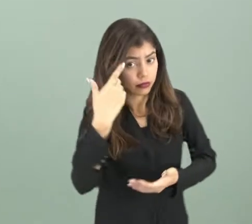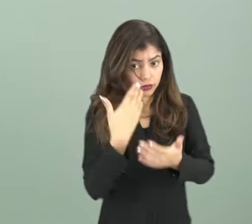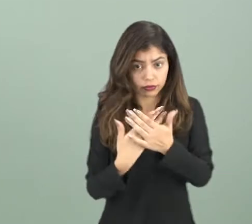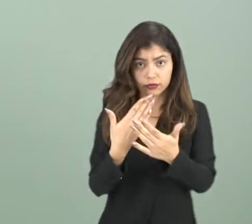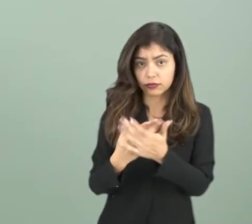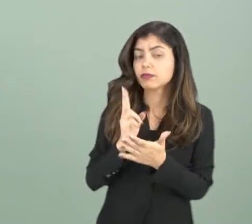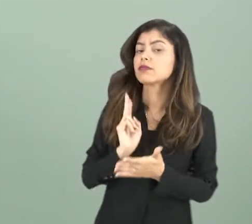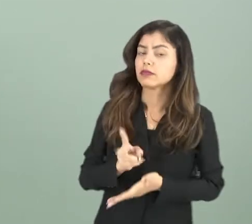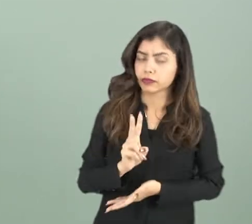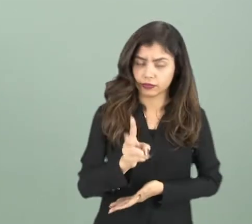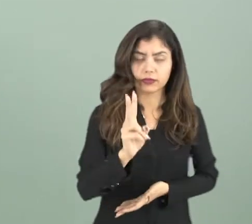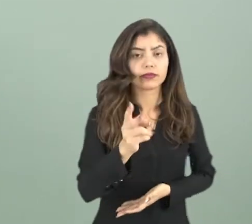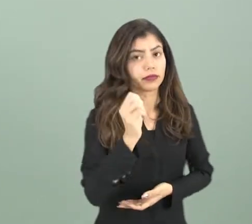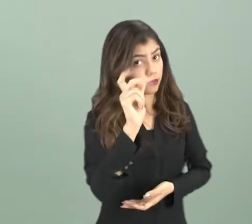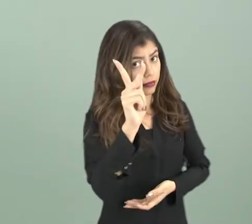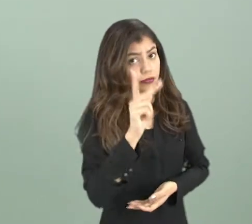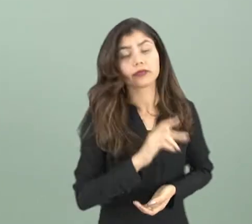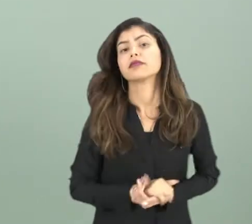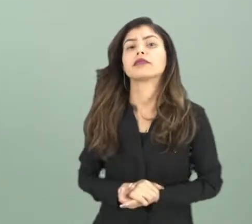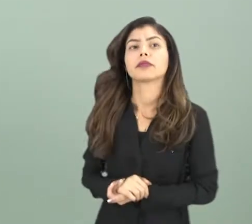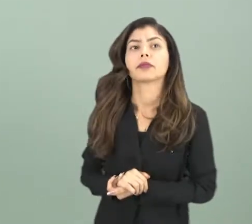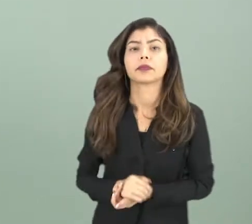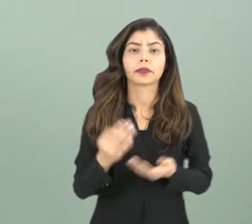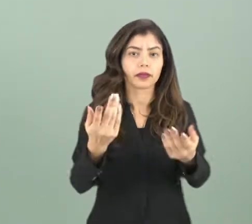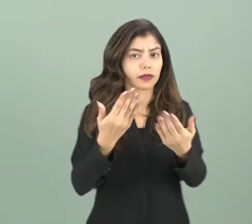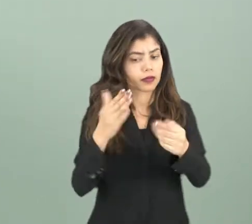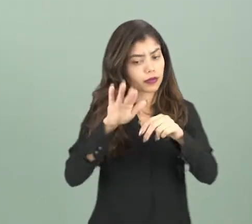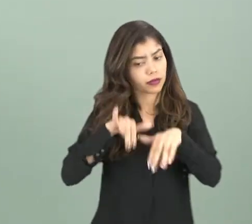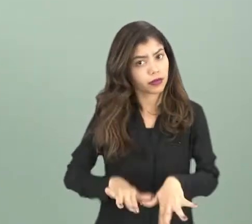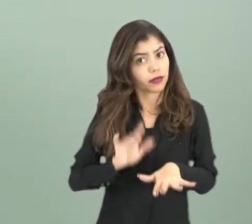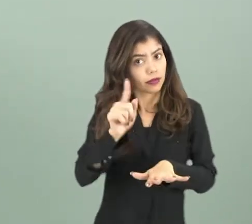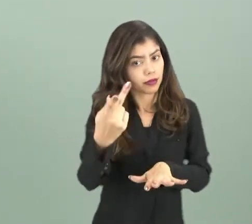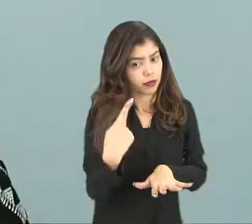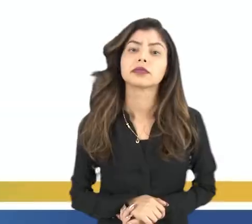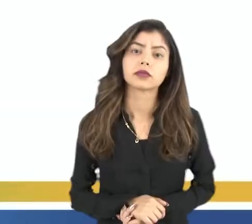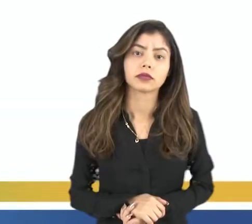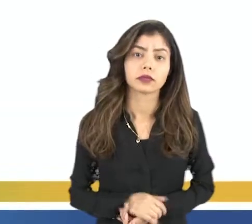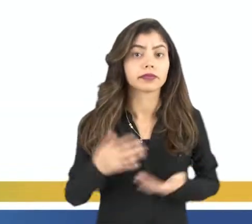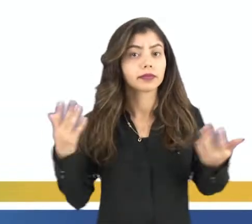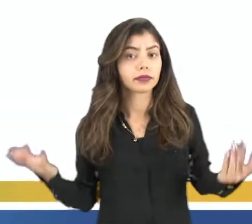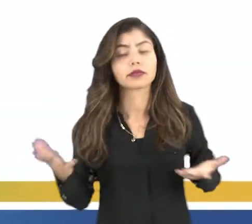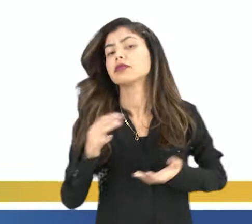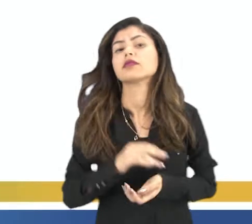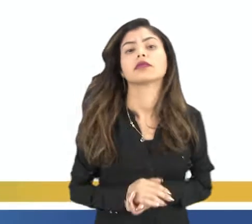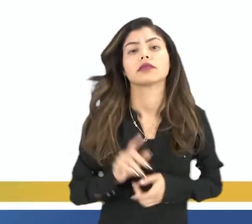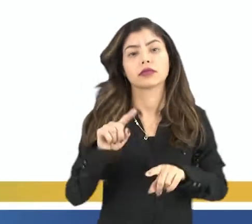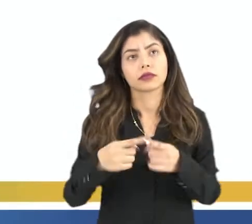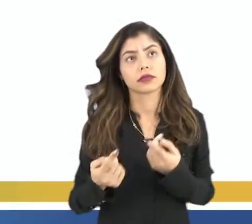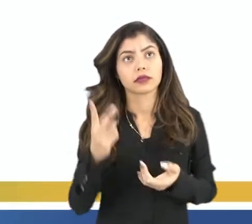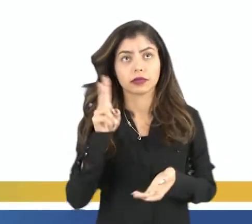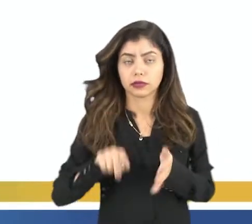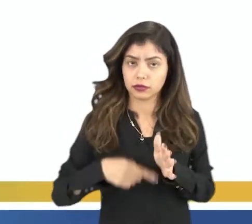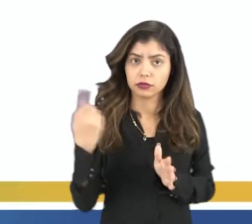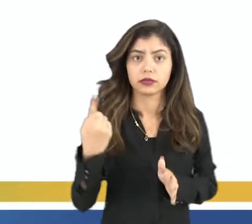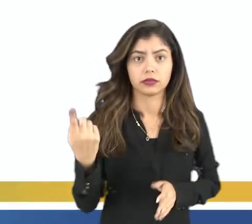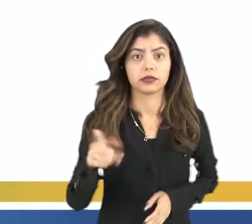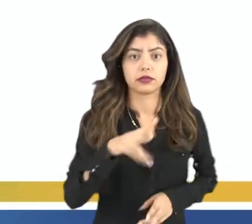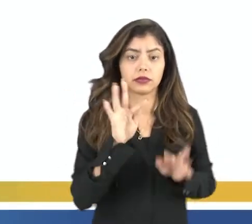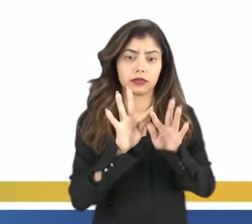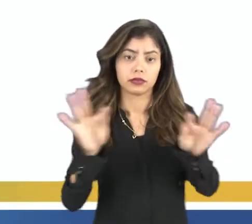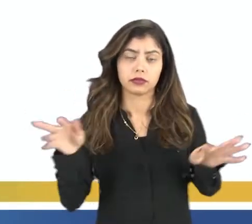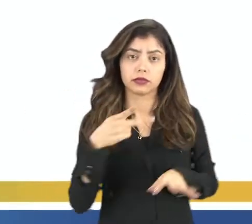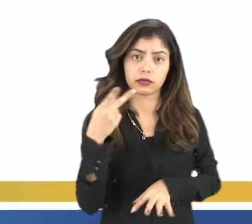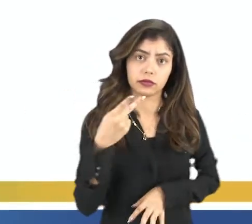dar continuidade, ok? Fique aí com a gente que nós vamos continuar. Então, mais uma vez, a frase que eu